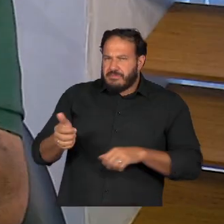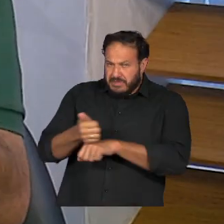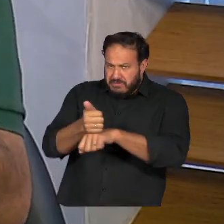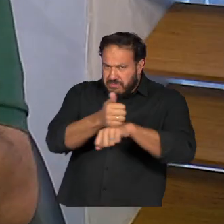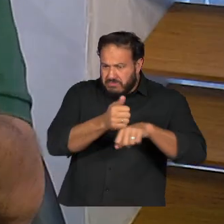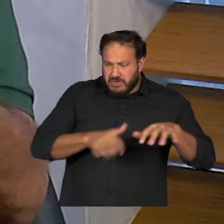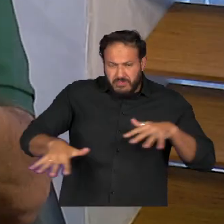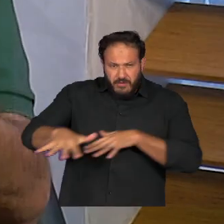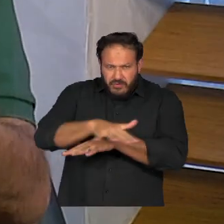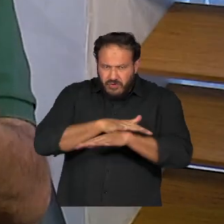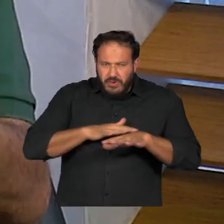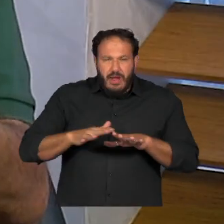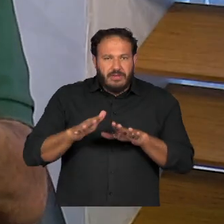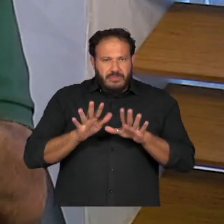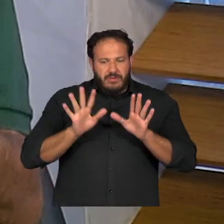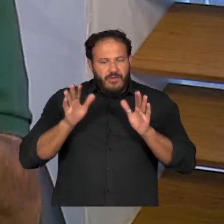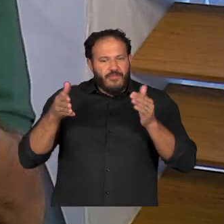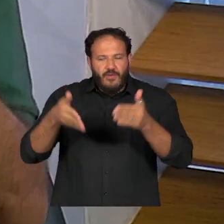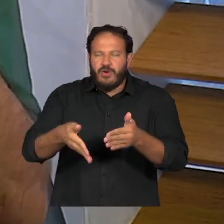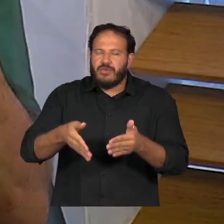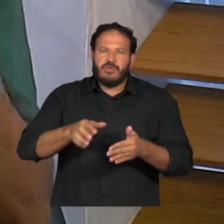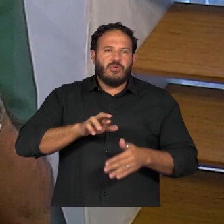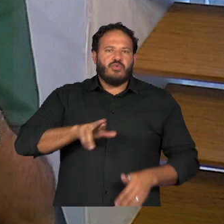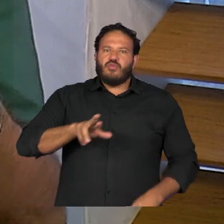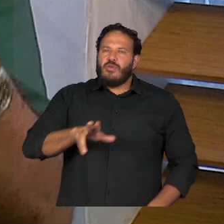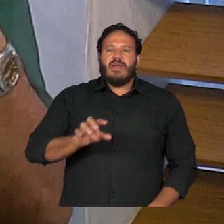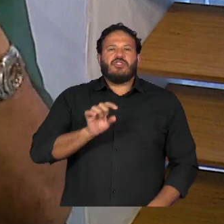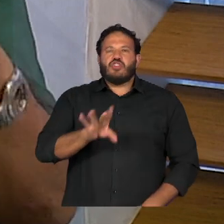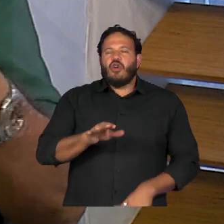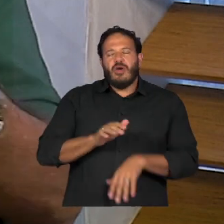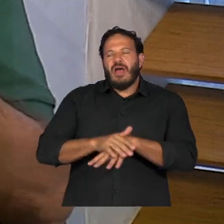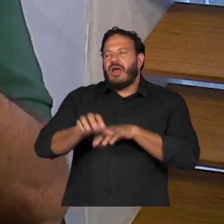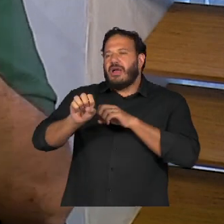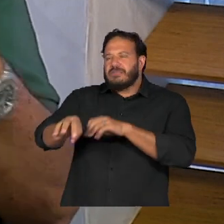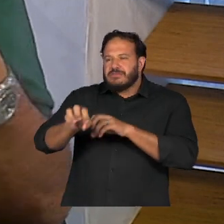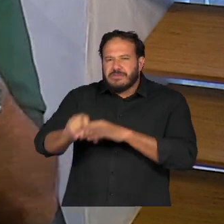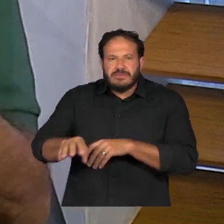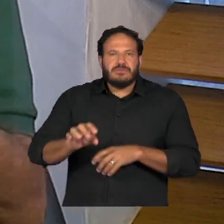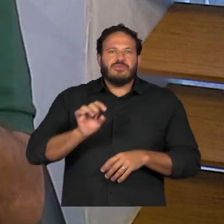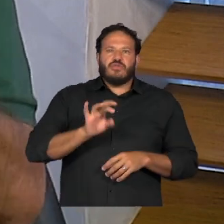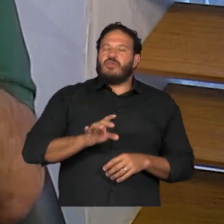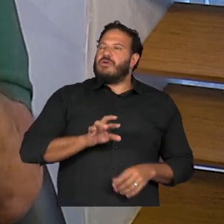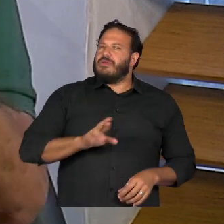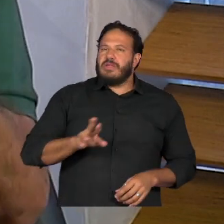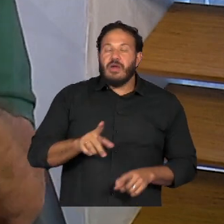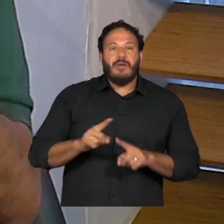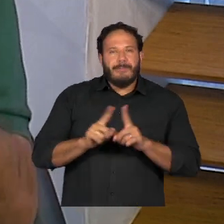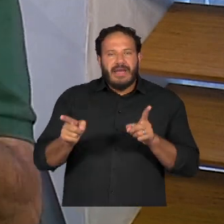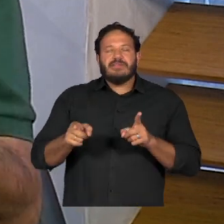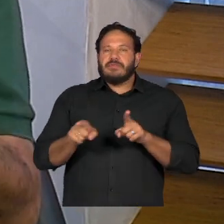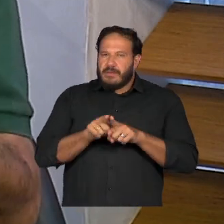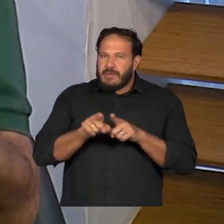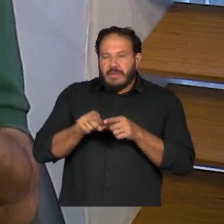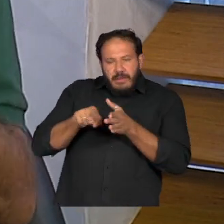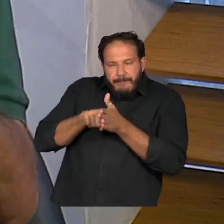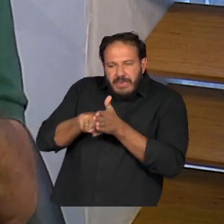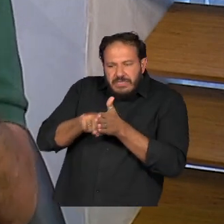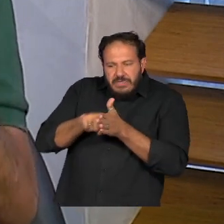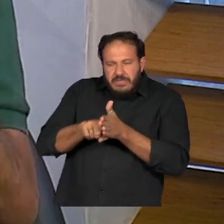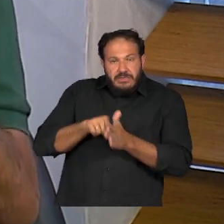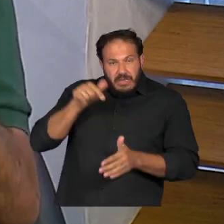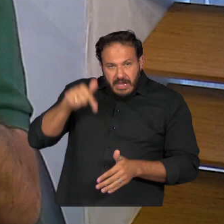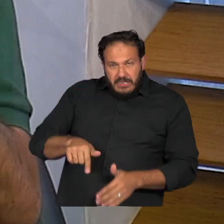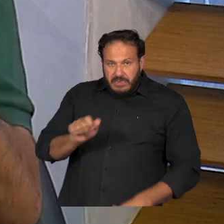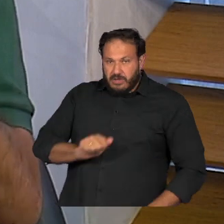se dedica não apenas a ao ensino à educação mas também a pesquisa e na adid nós